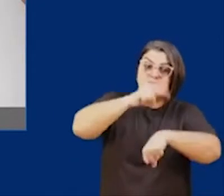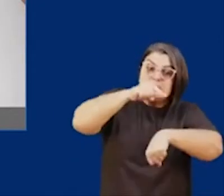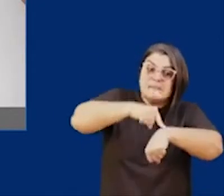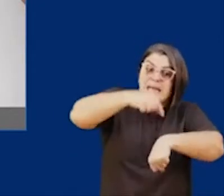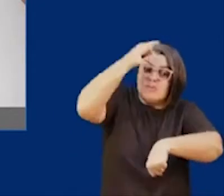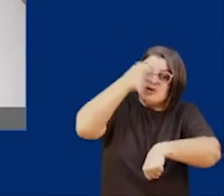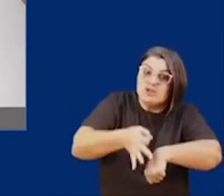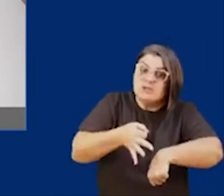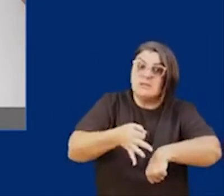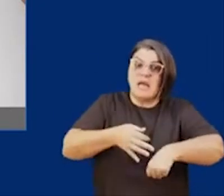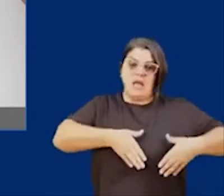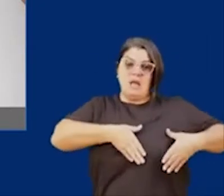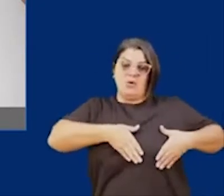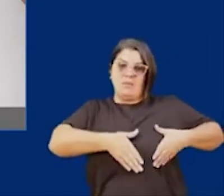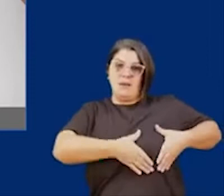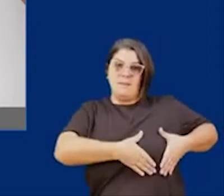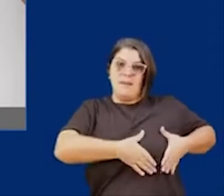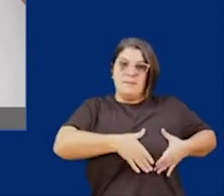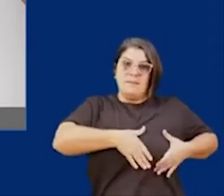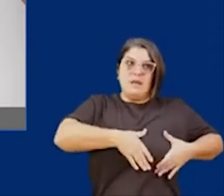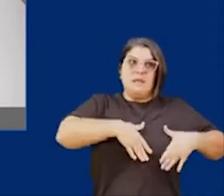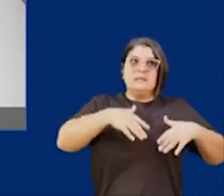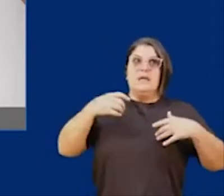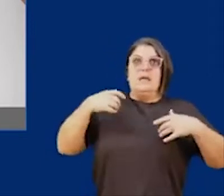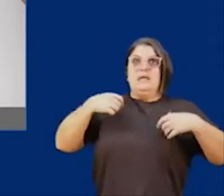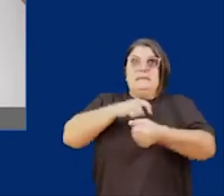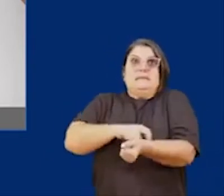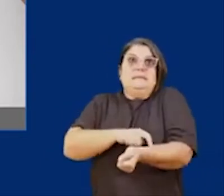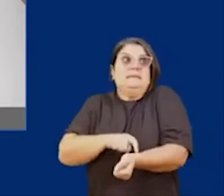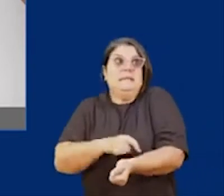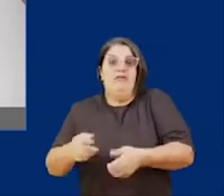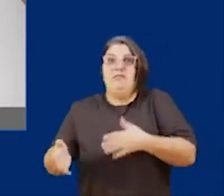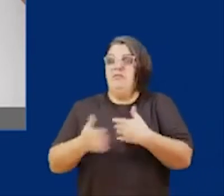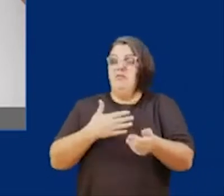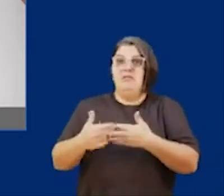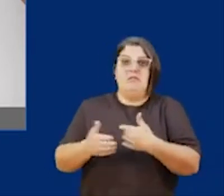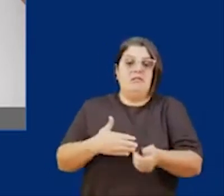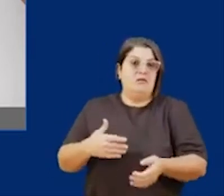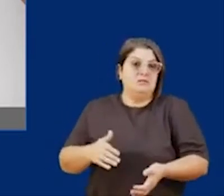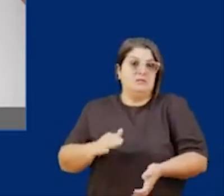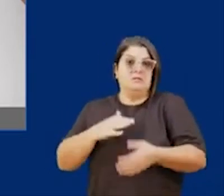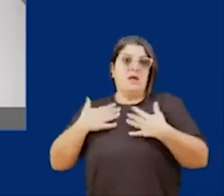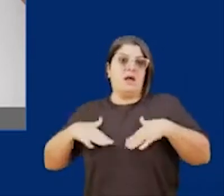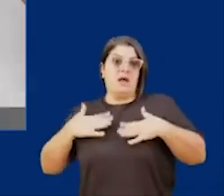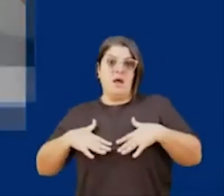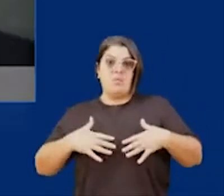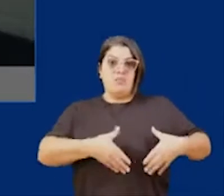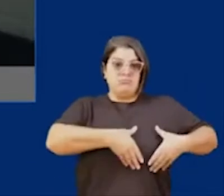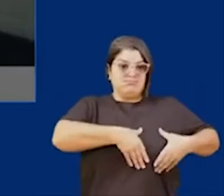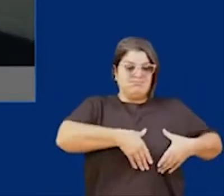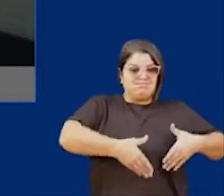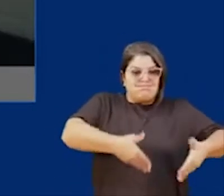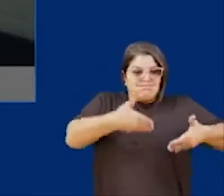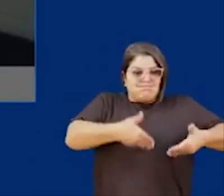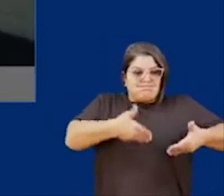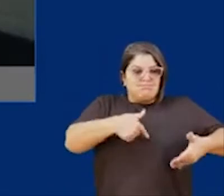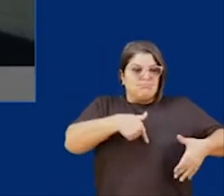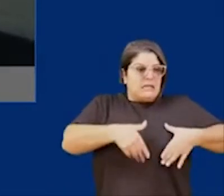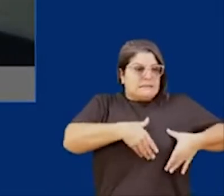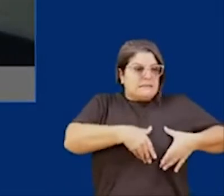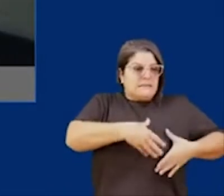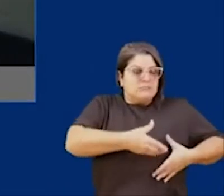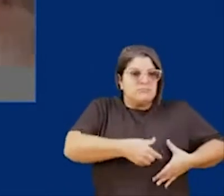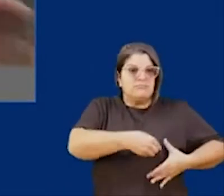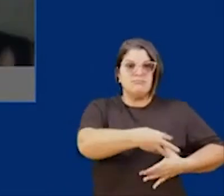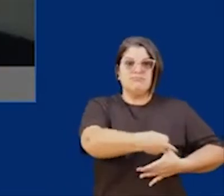mama, passando nervoso, não passando, dependendo da situação que a mãe está, se você não estimula, você perde, né,